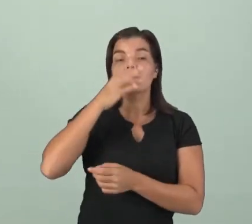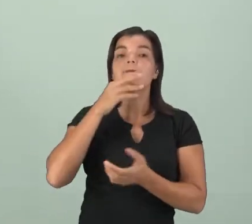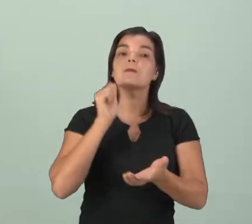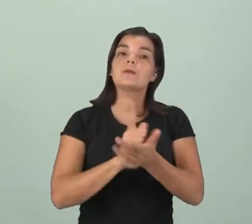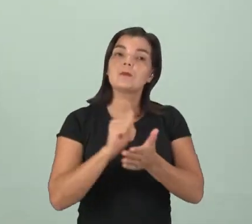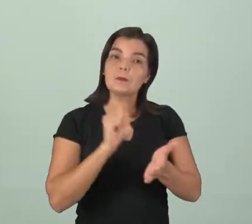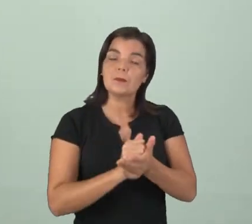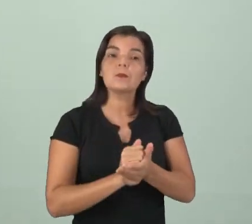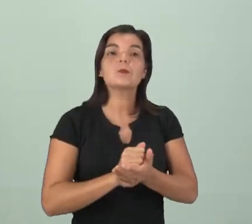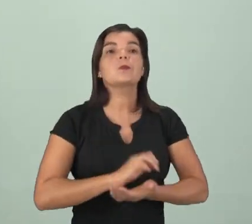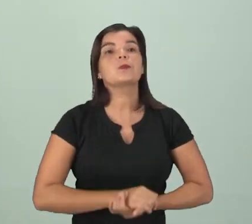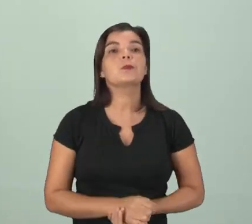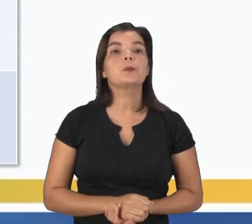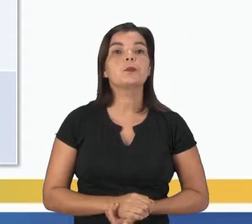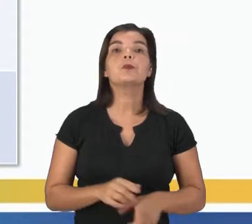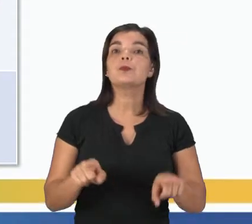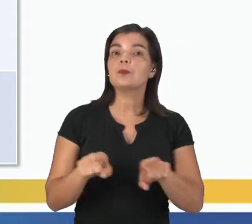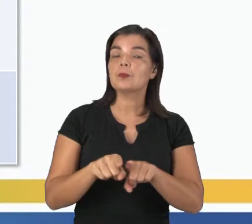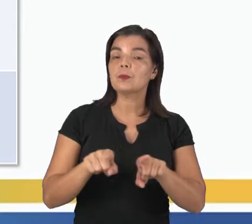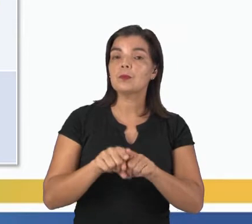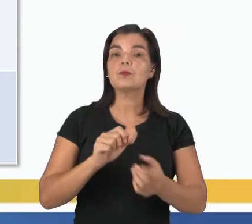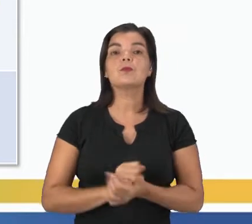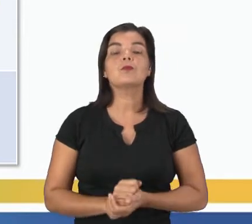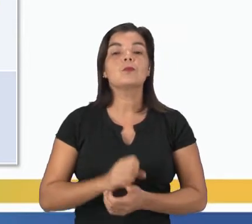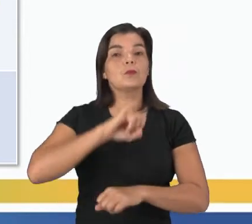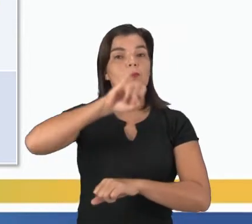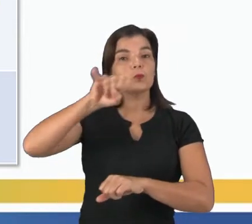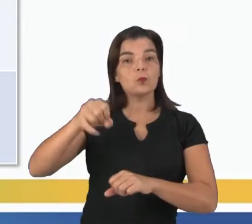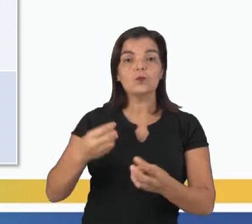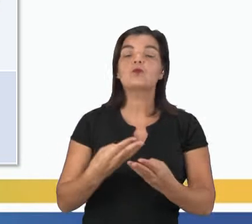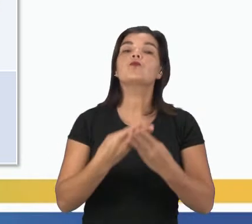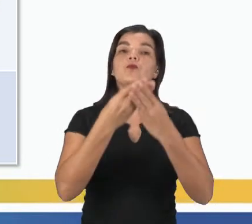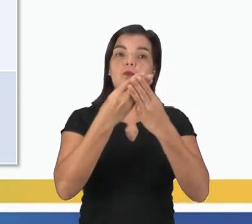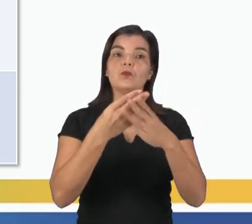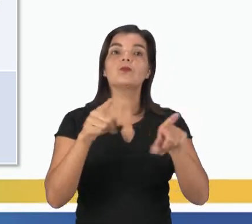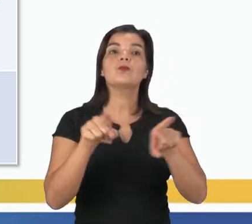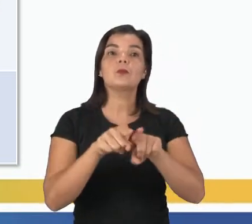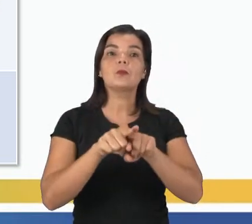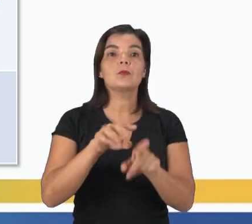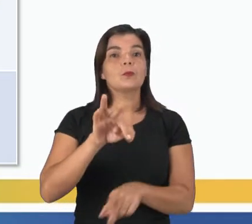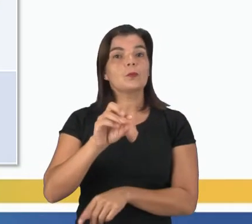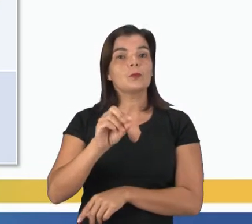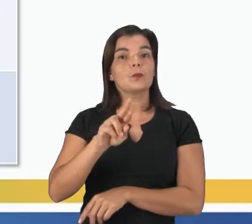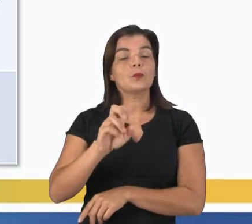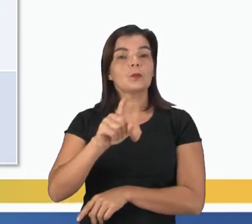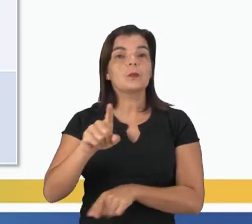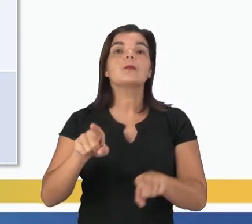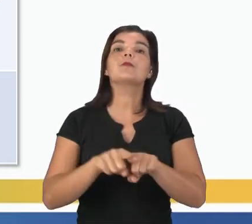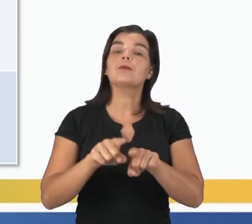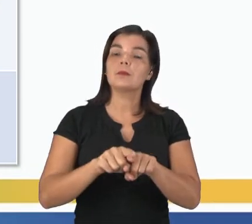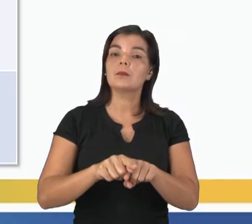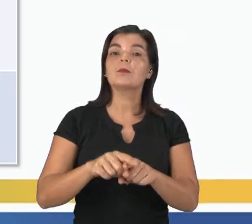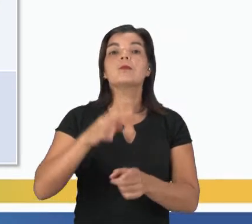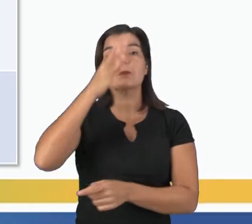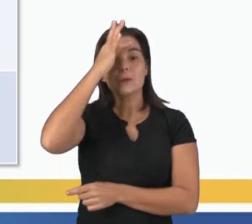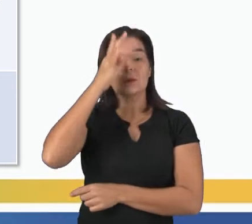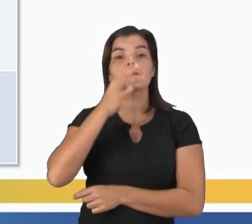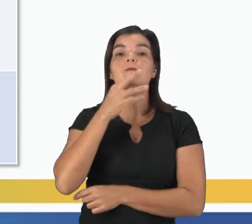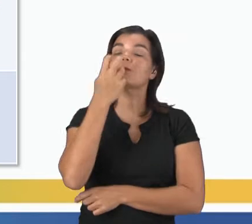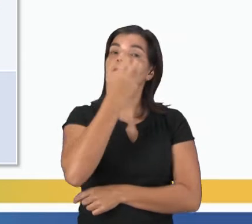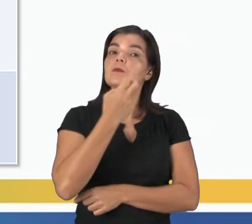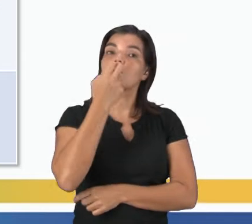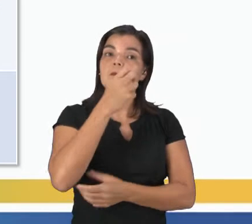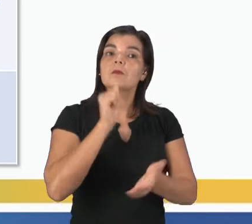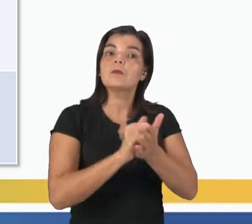escritas, né? O judaísmo tem uma tradição escrita, a Torá, já mencionamos aqui, e uma tradição oral que